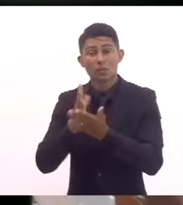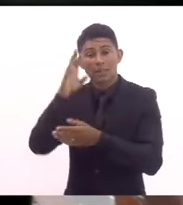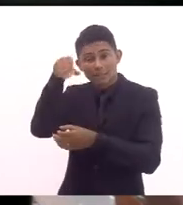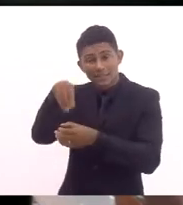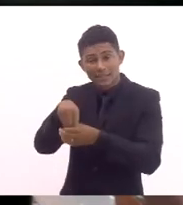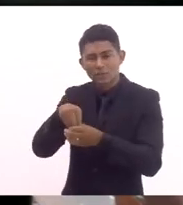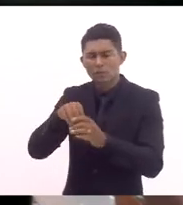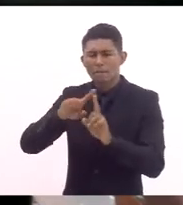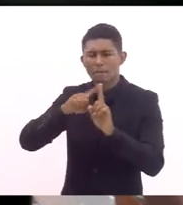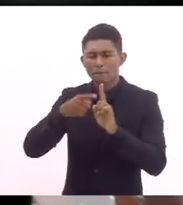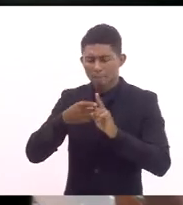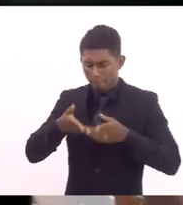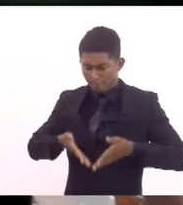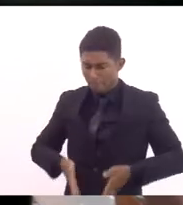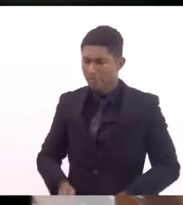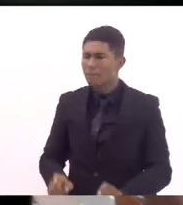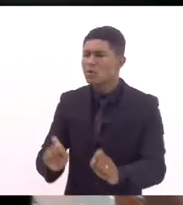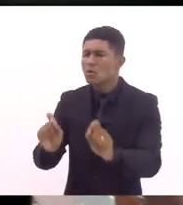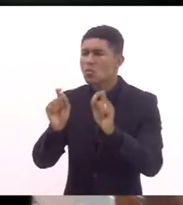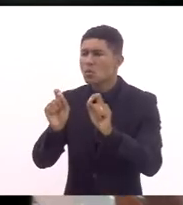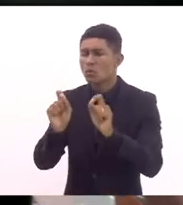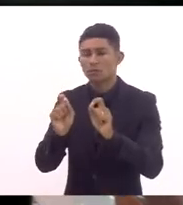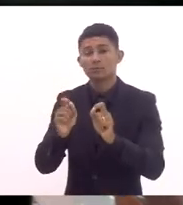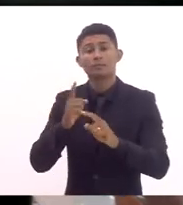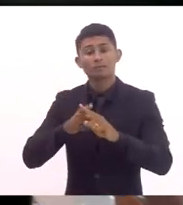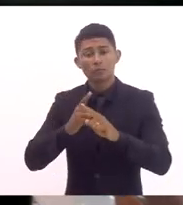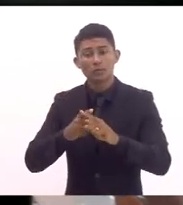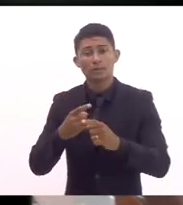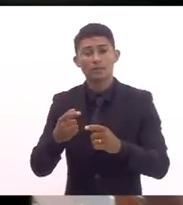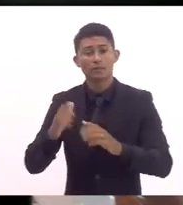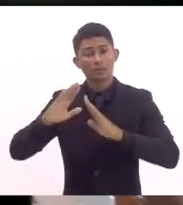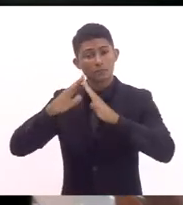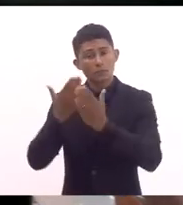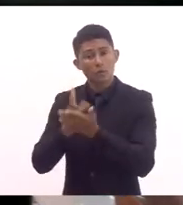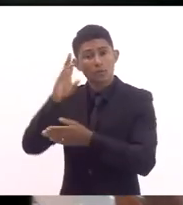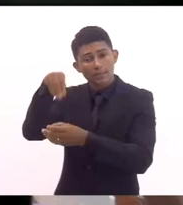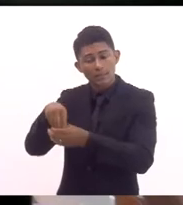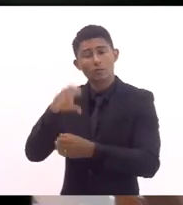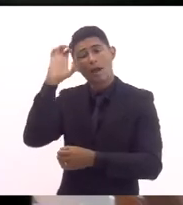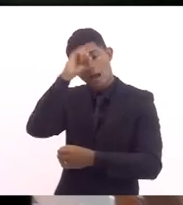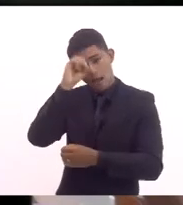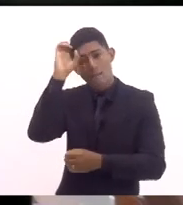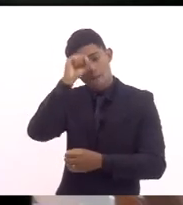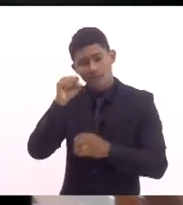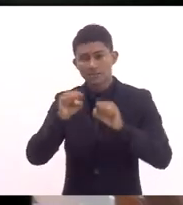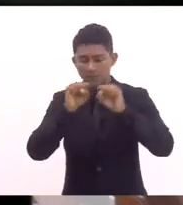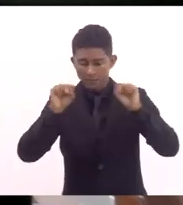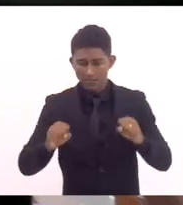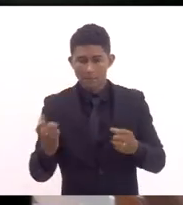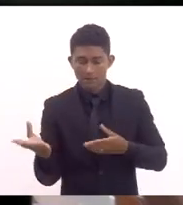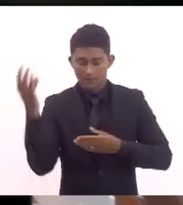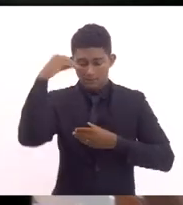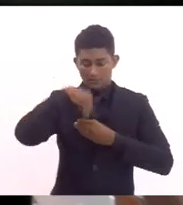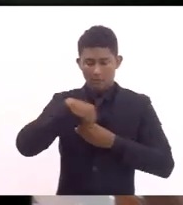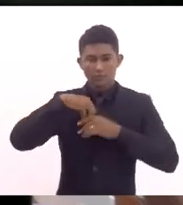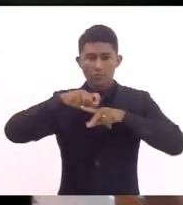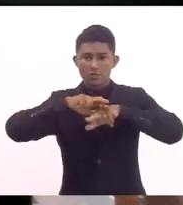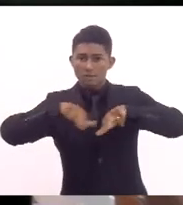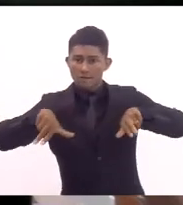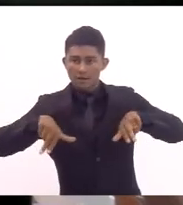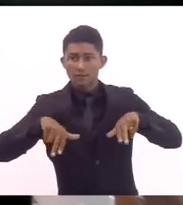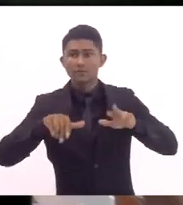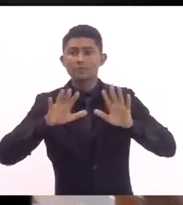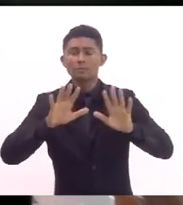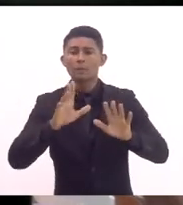porque a gente aprende sobre vários sistemas do corpo no colégio inclusive o reprodutivo e para na